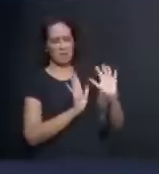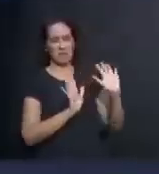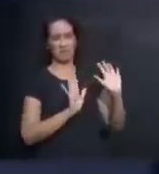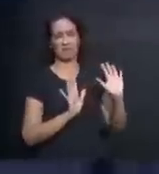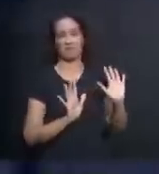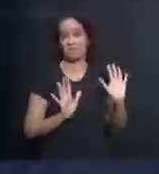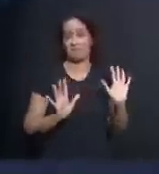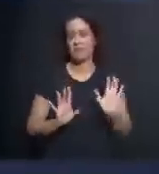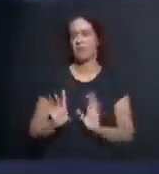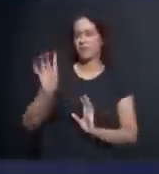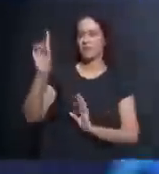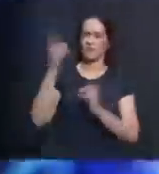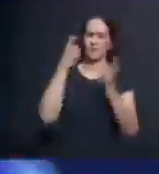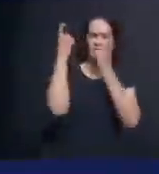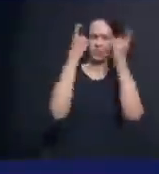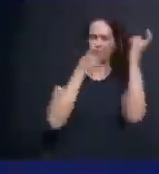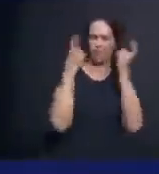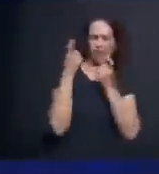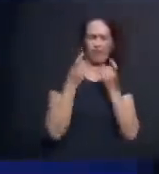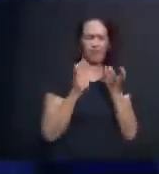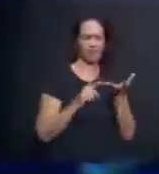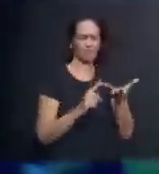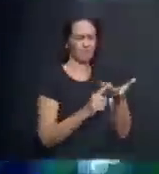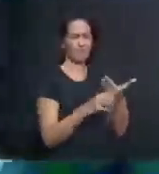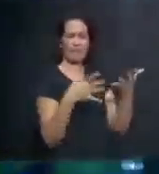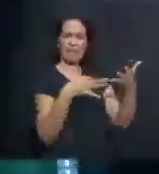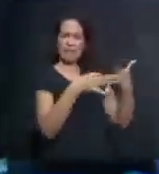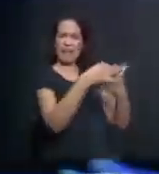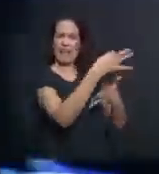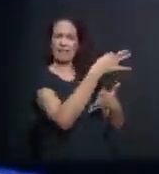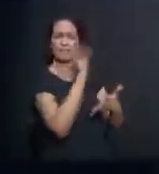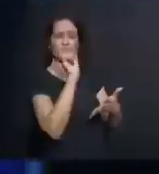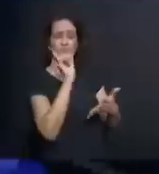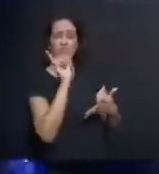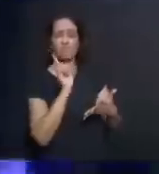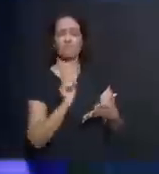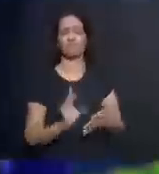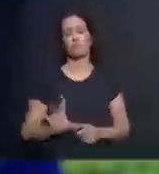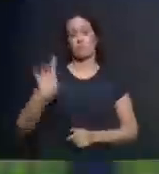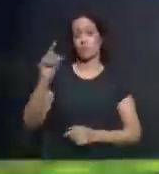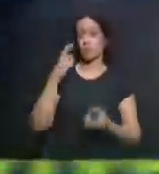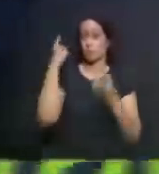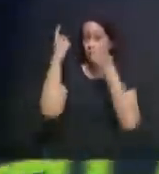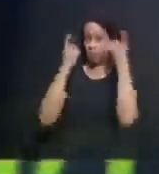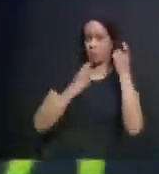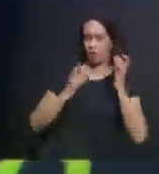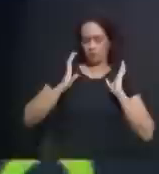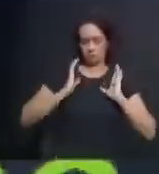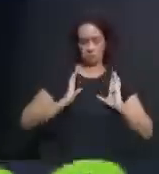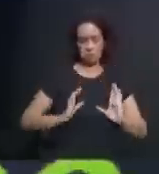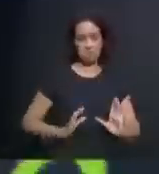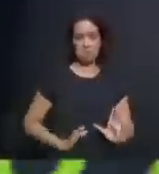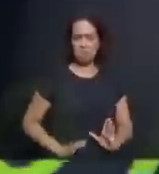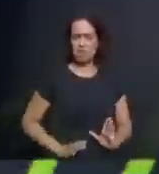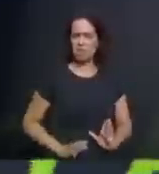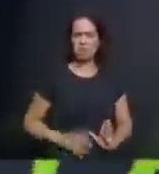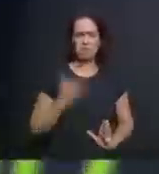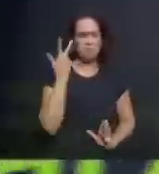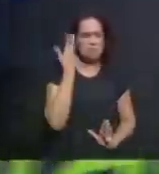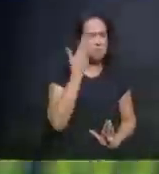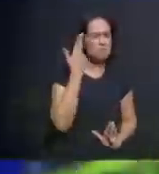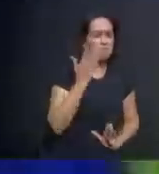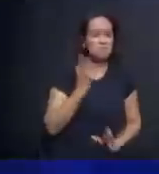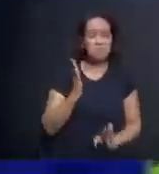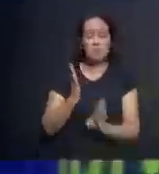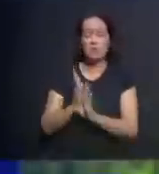Deus não está preocupado com isso. Deus está preocupado em você, do jeito que você é, descobrir qual é a